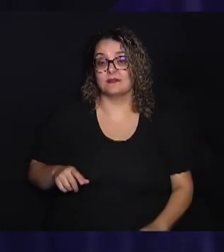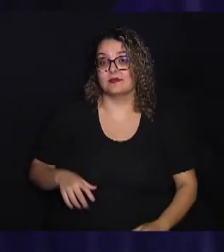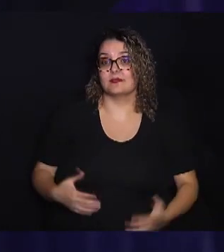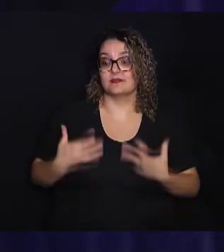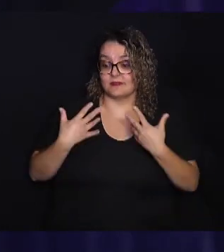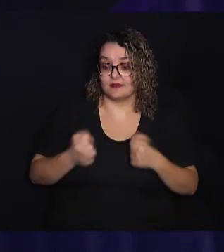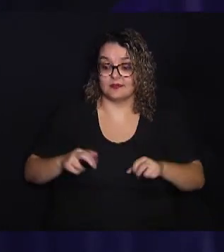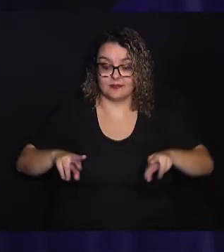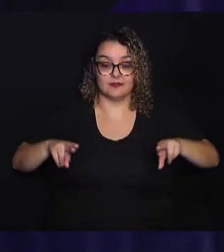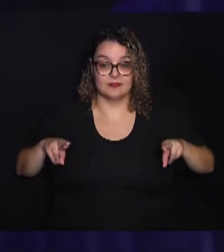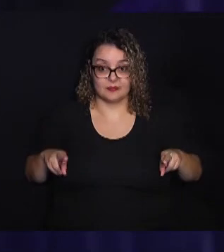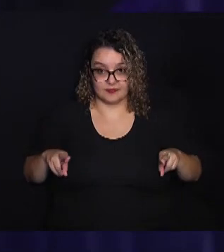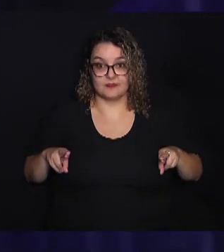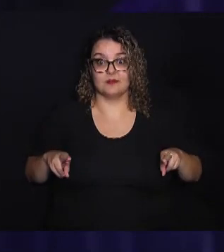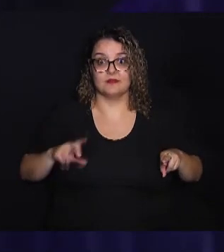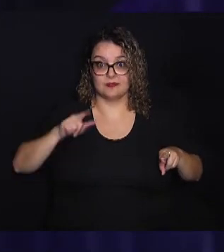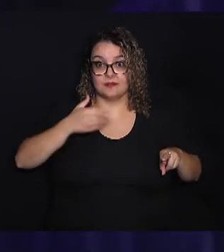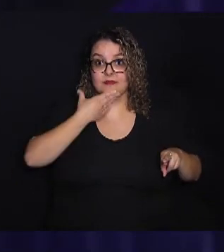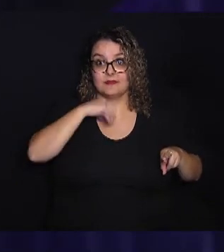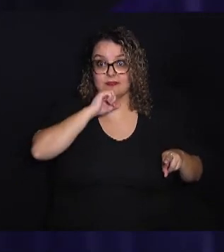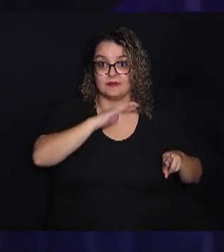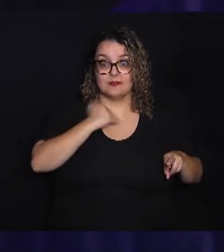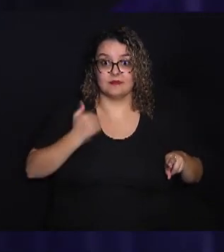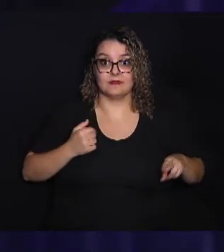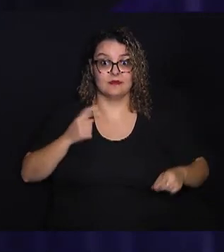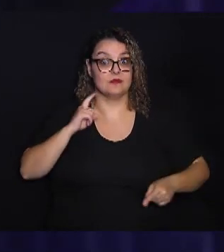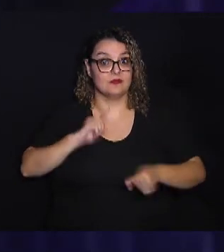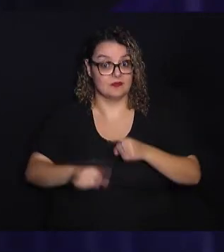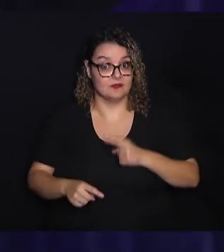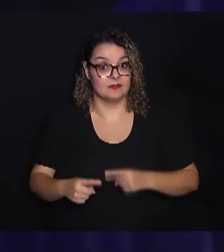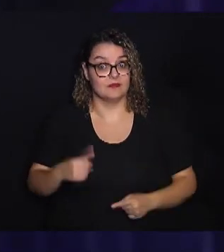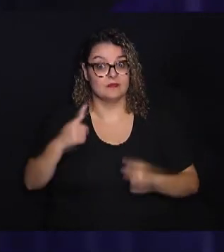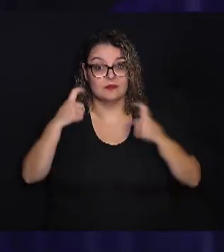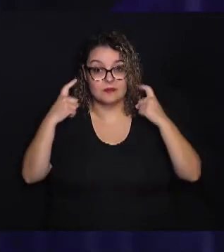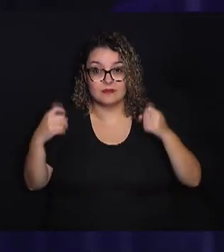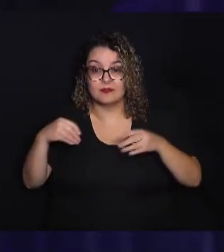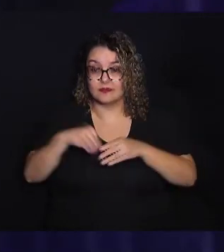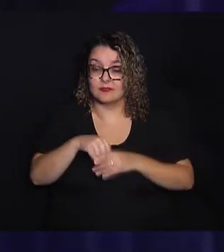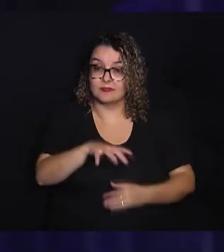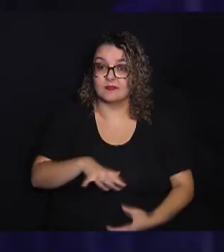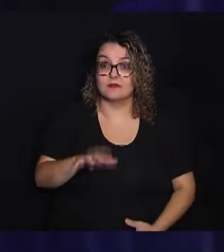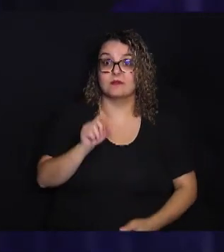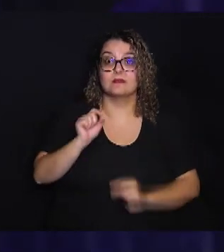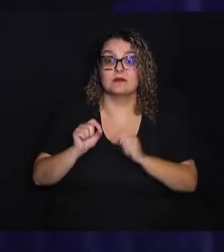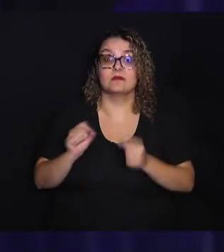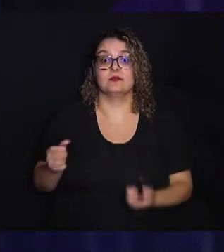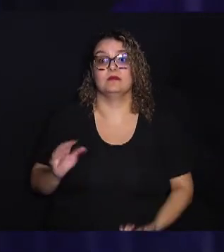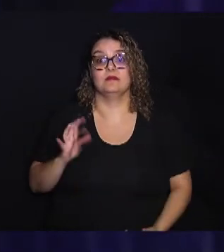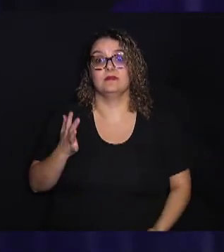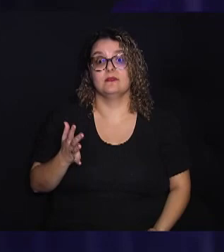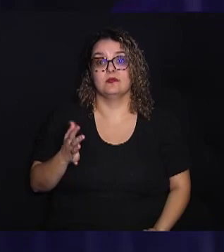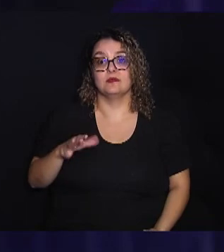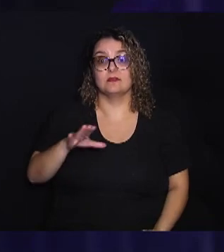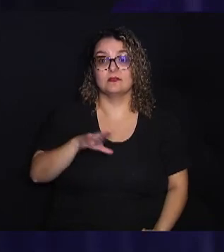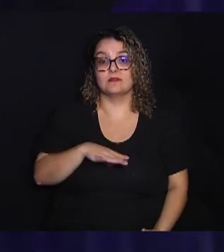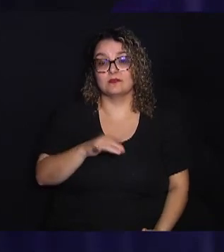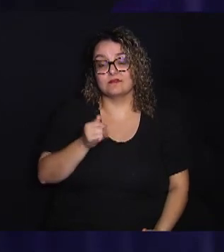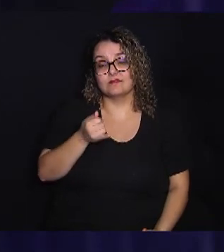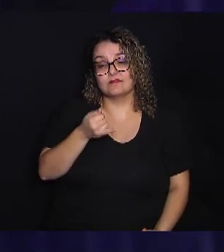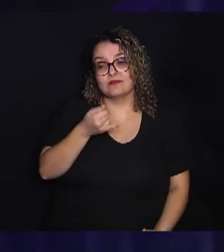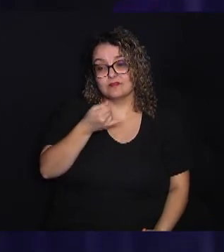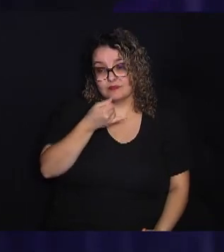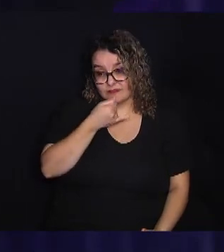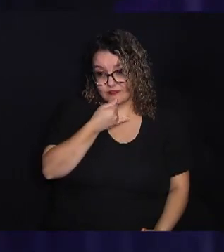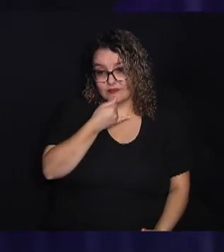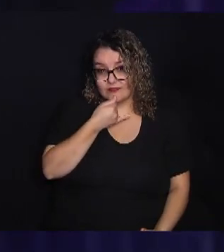ela proíbe qualquer tipo de som dentro daquele território. O que acontece é que a cidade vai ficando muito triste, então ela sai